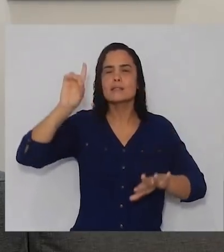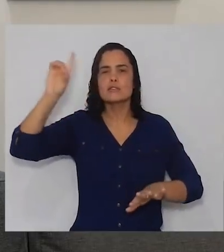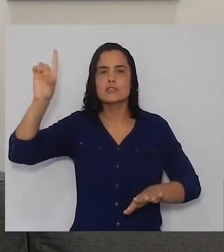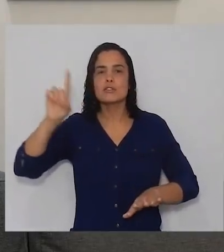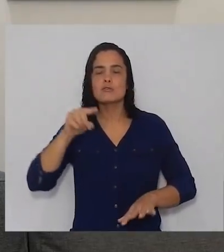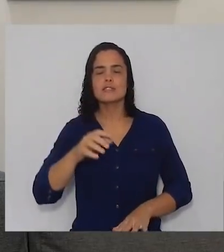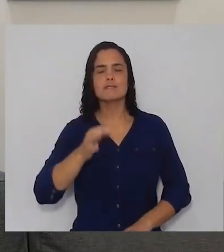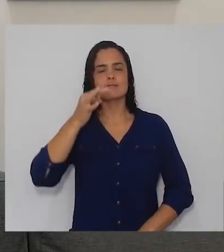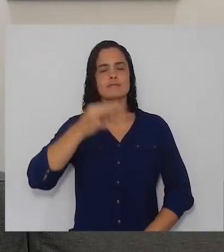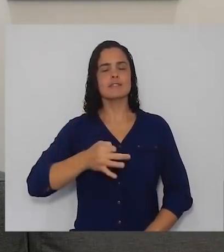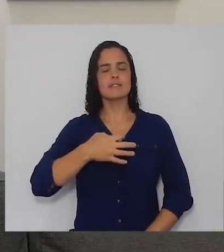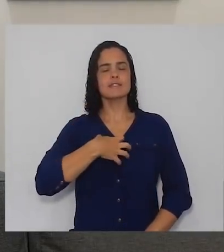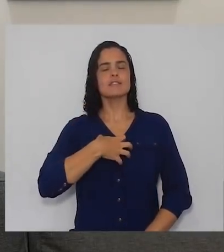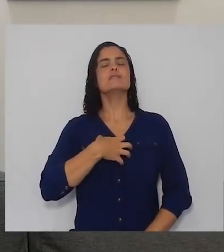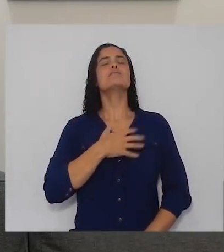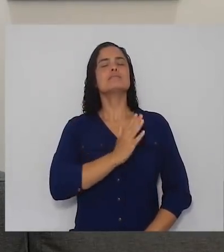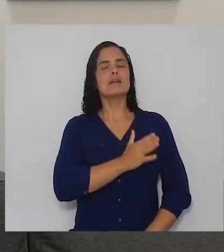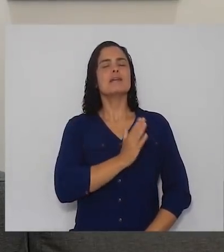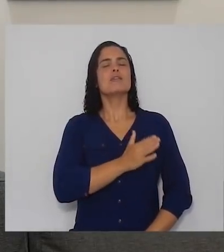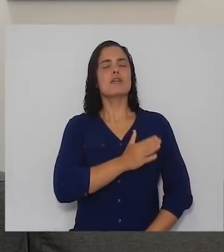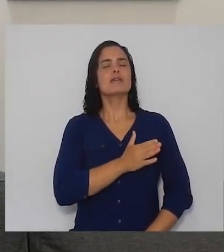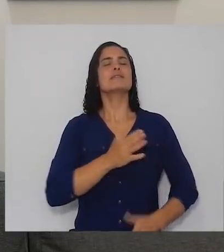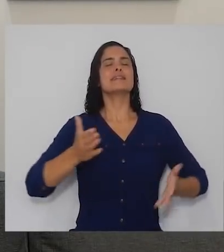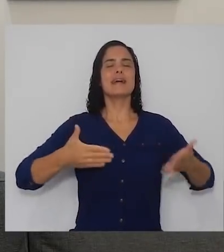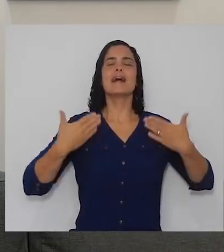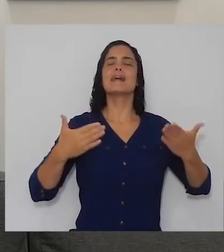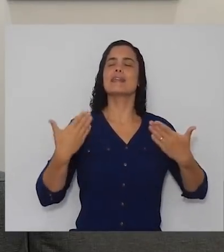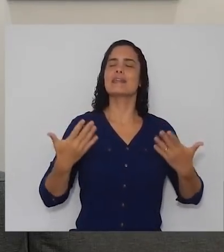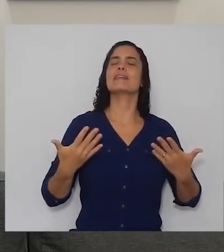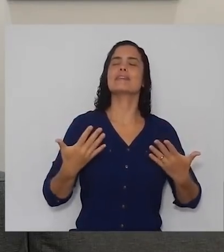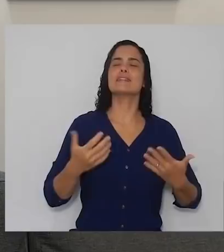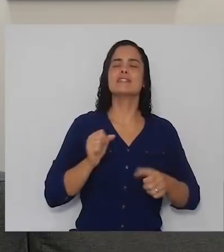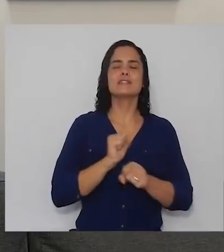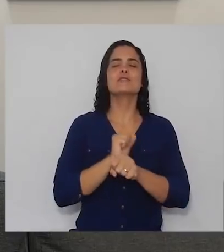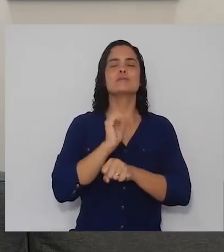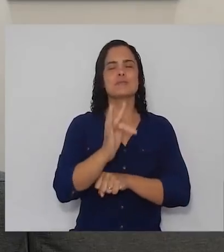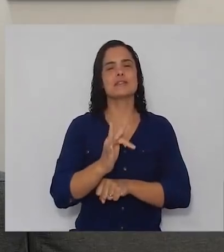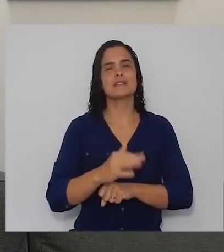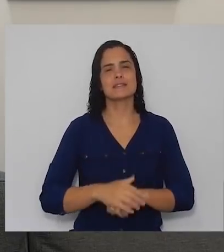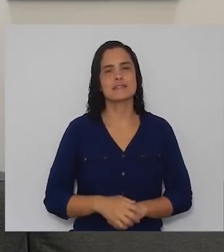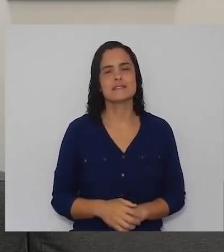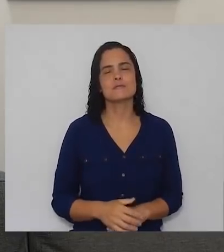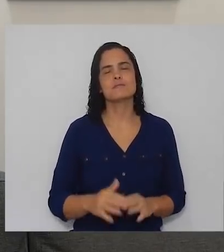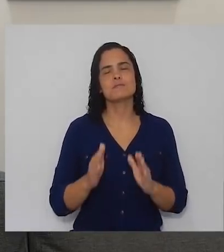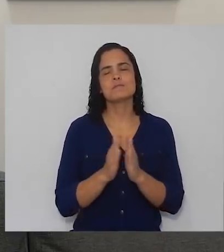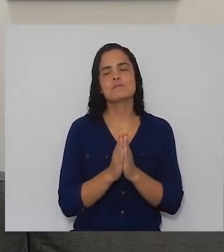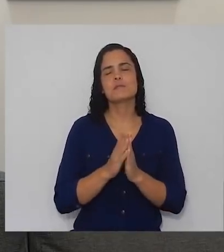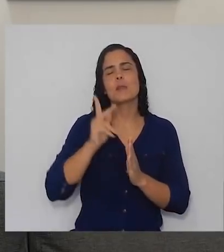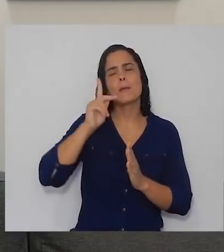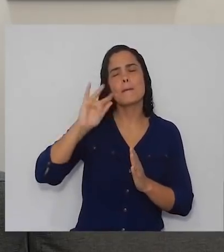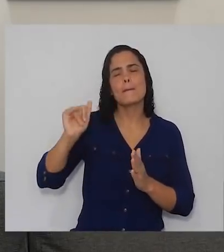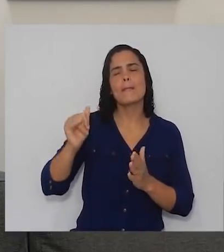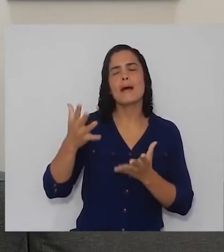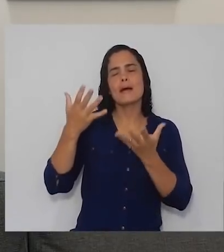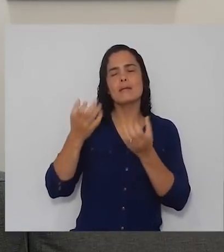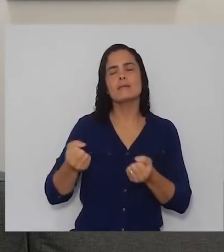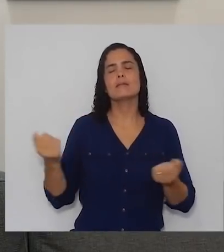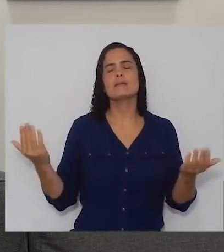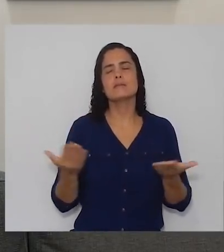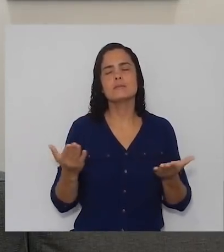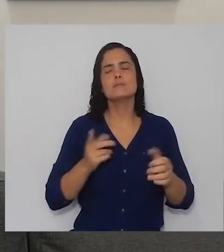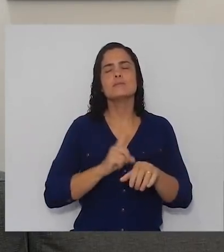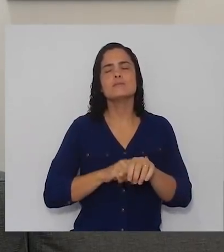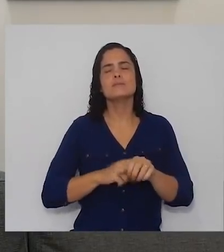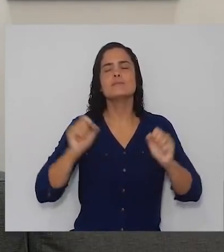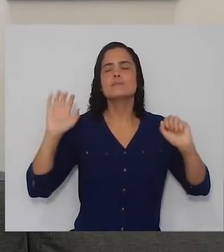às suas convicções, às suas atitudes, aquilo que resulta em alegria, em ânimo e em